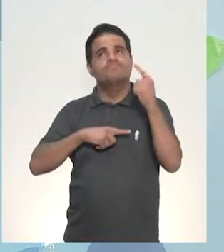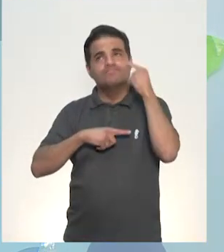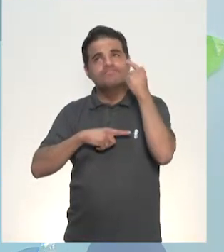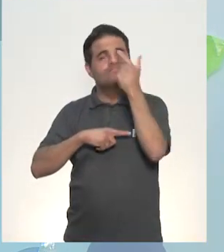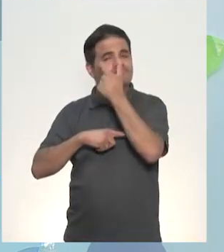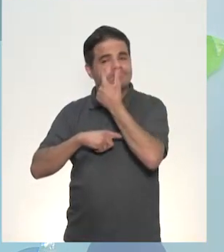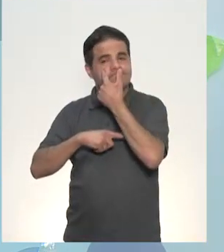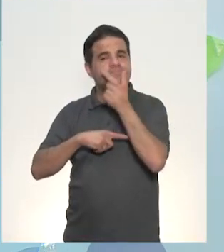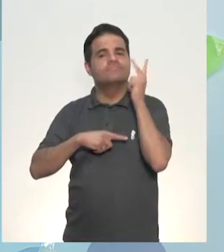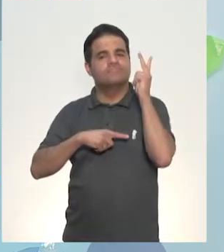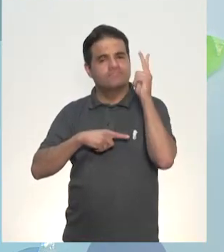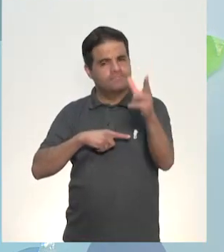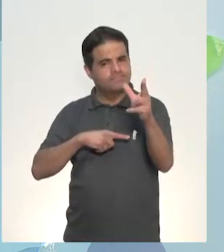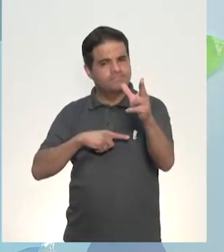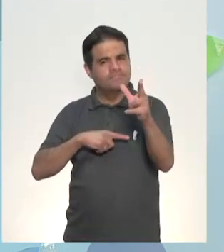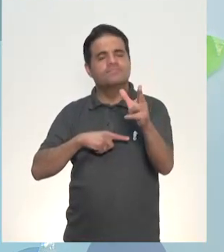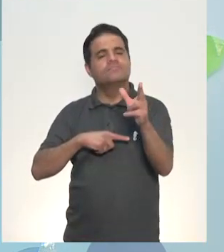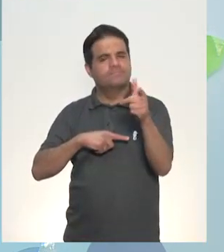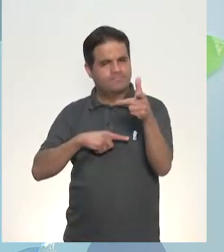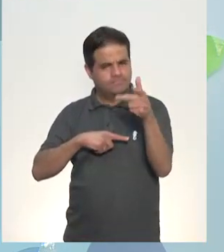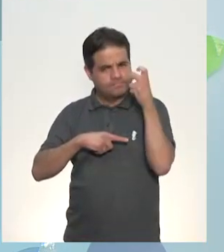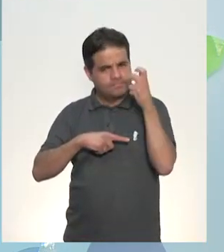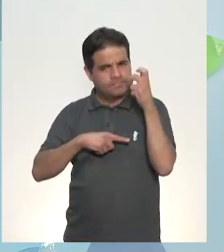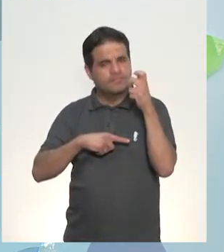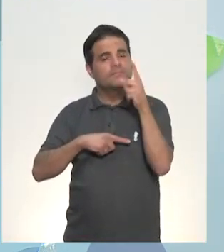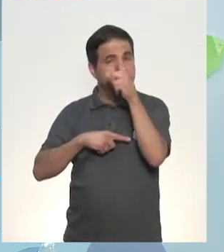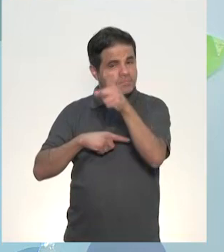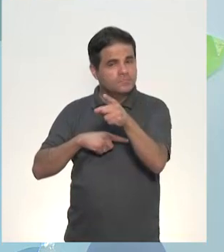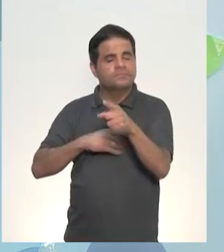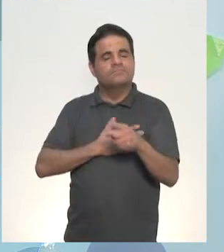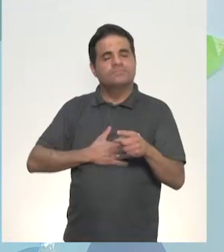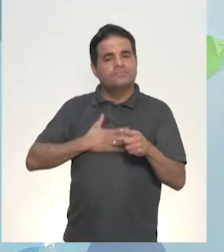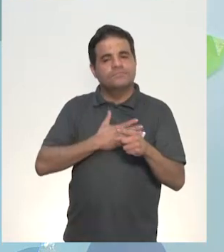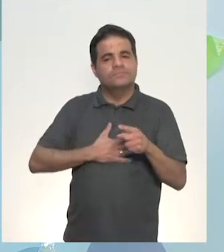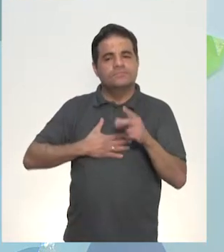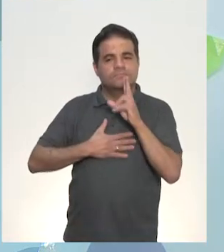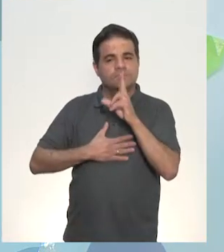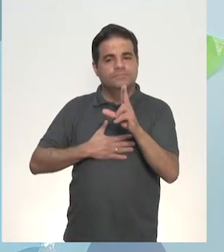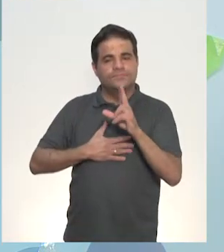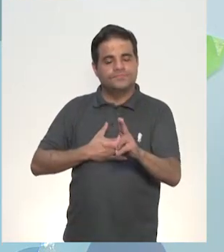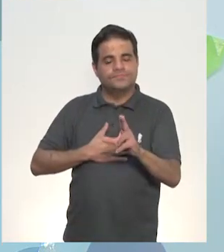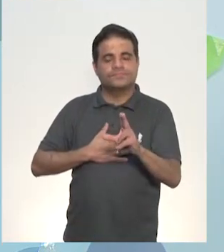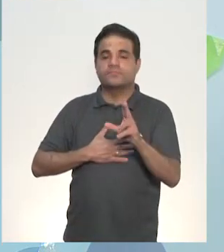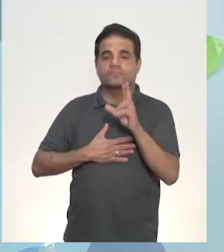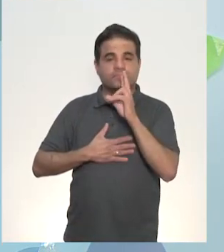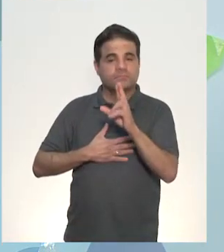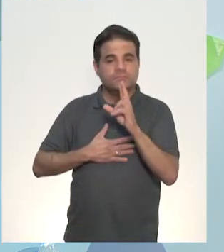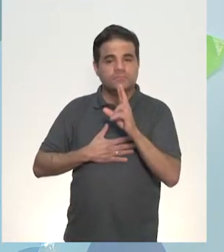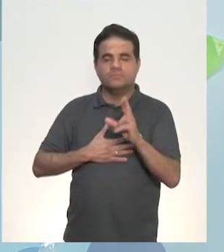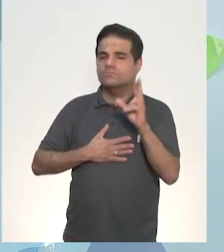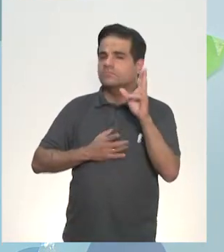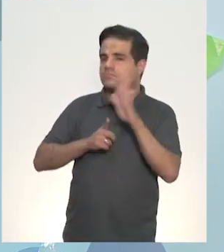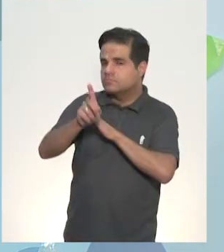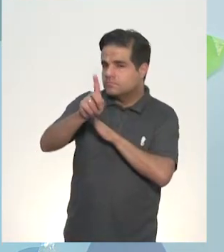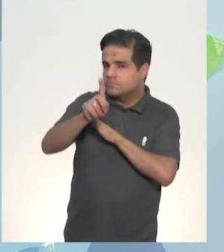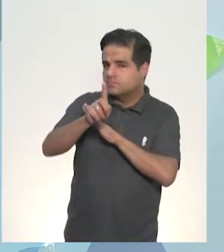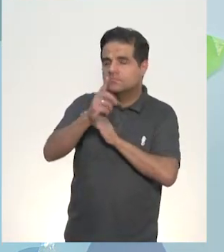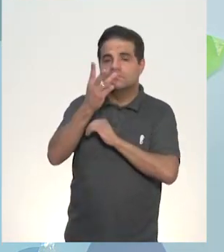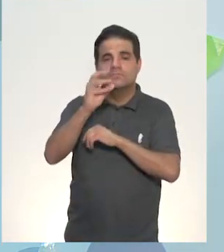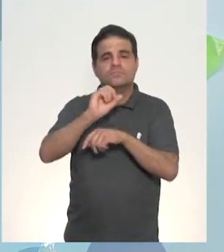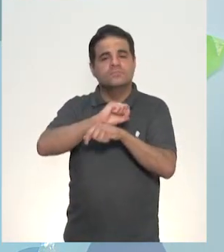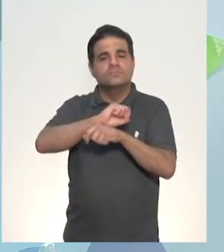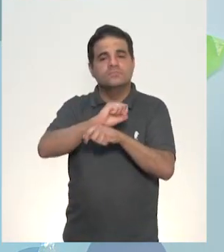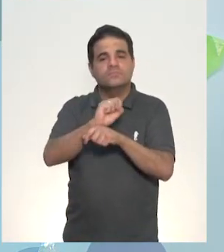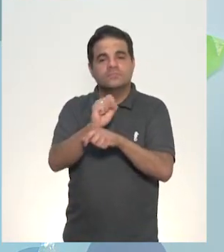olhos de cigana oblíqua e dissimulada. Percebeu? Então é isso, gostei das respostas. Agora, para vocês uma perguntinha, 30